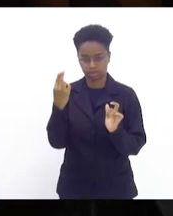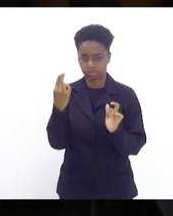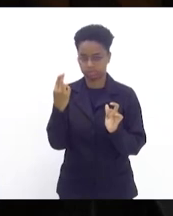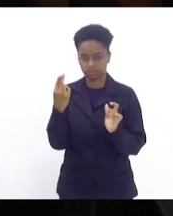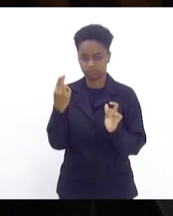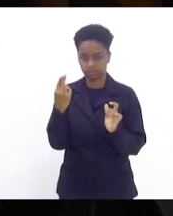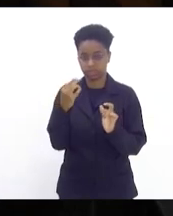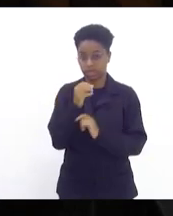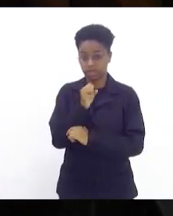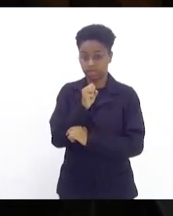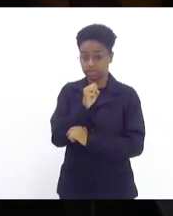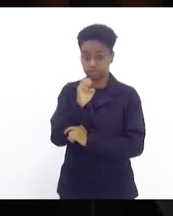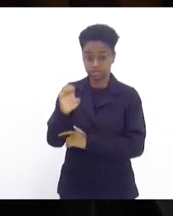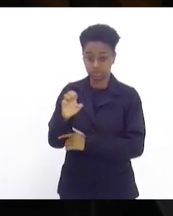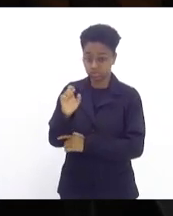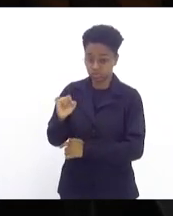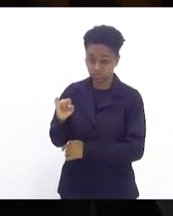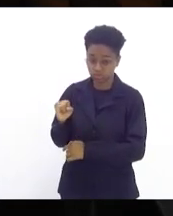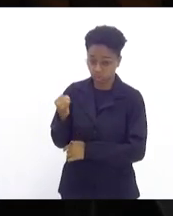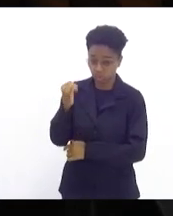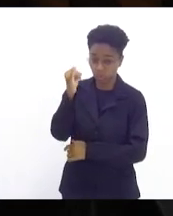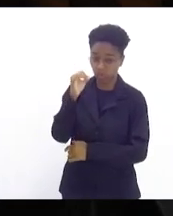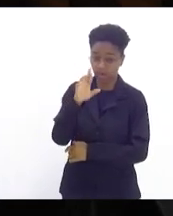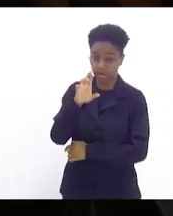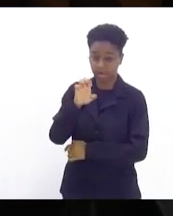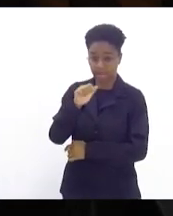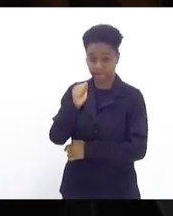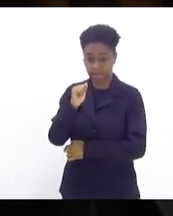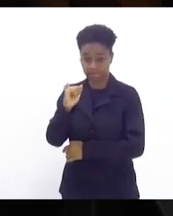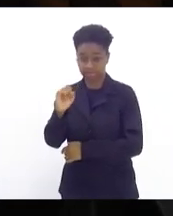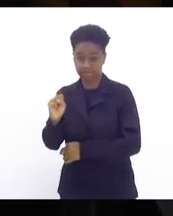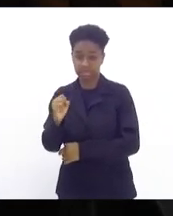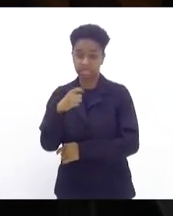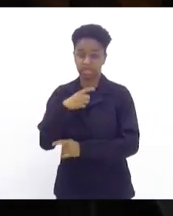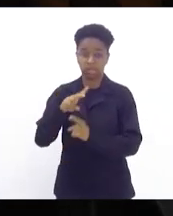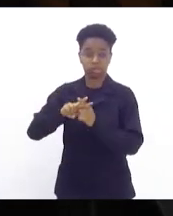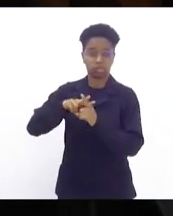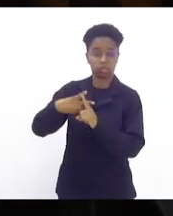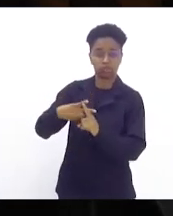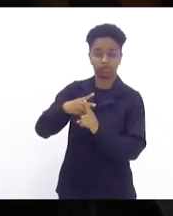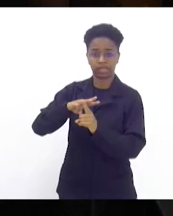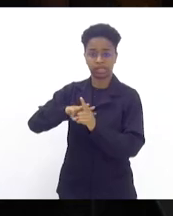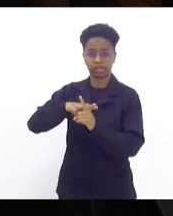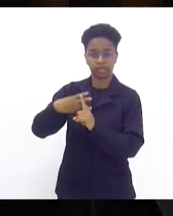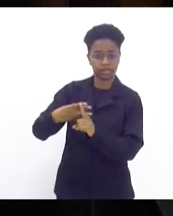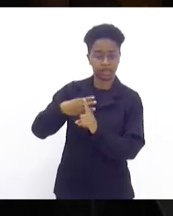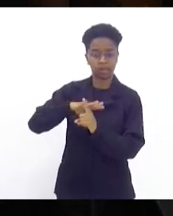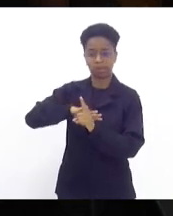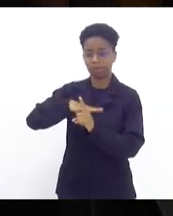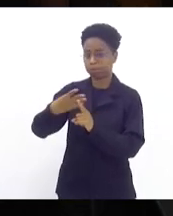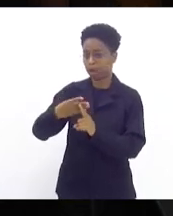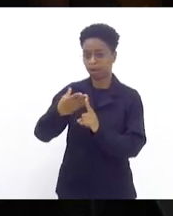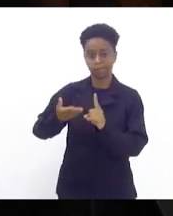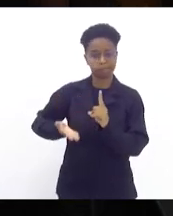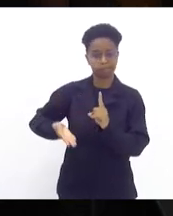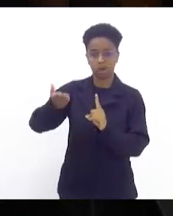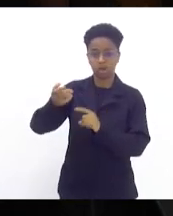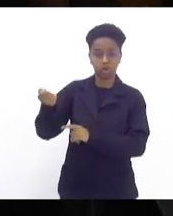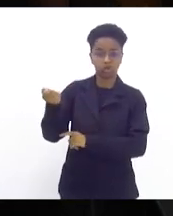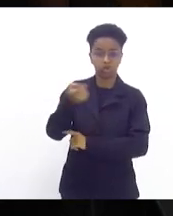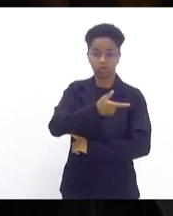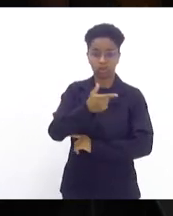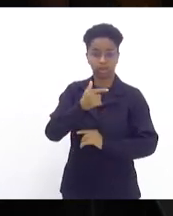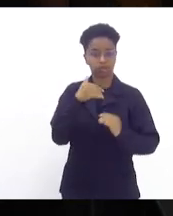se o juros reais forem duas três vezes mais que o crescimento